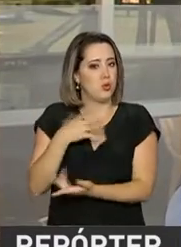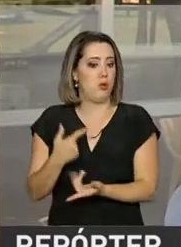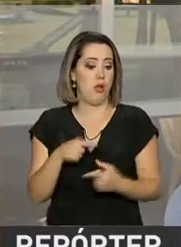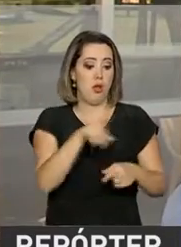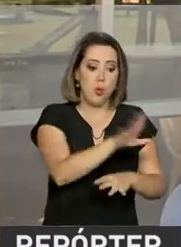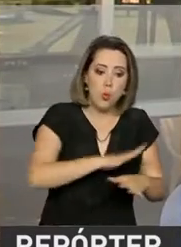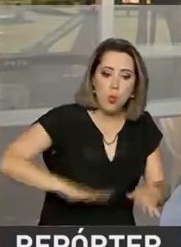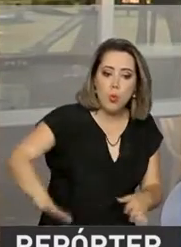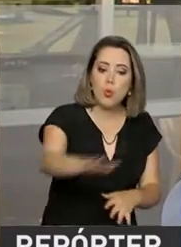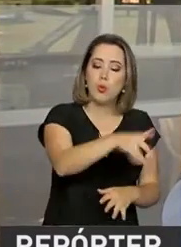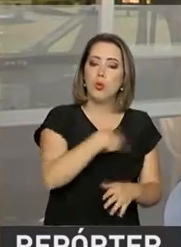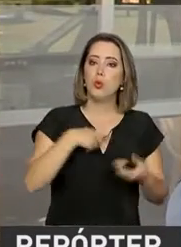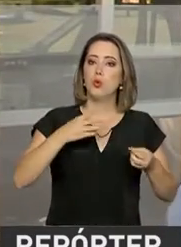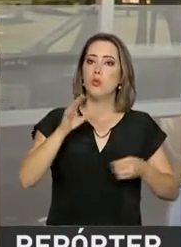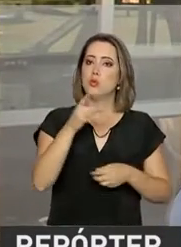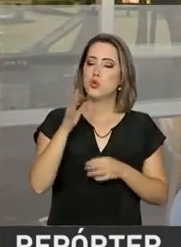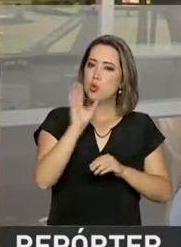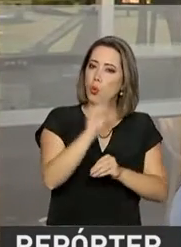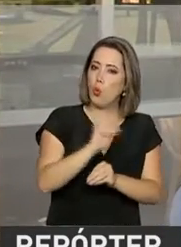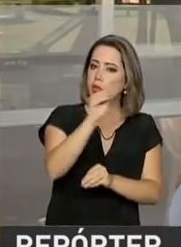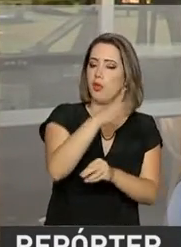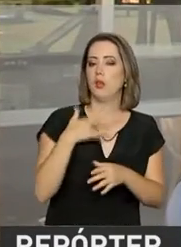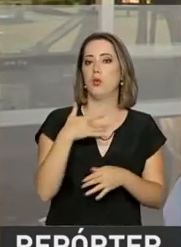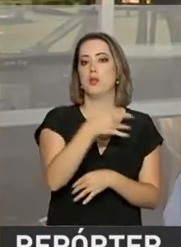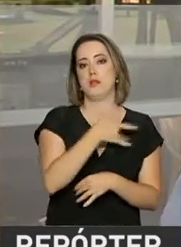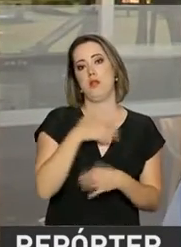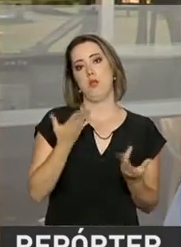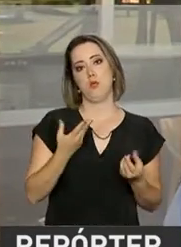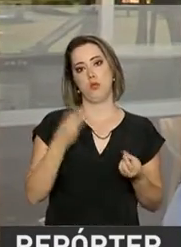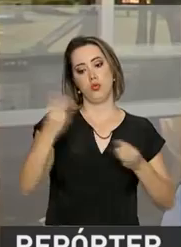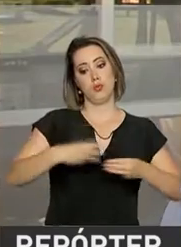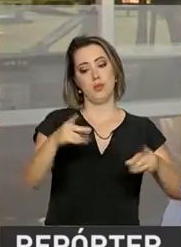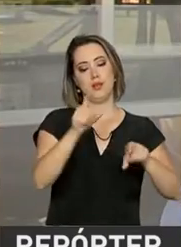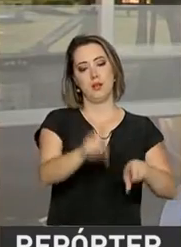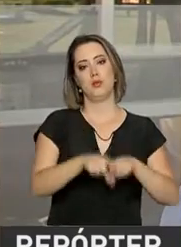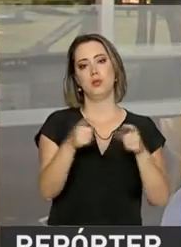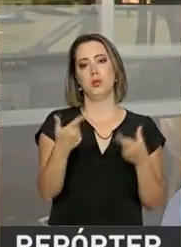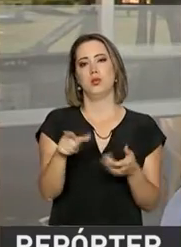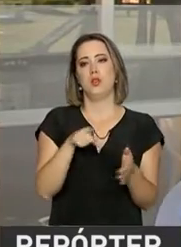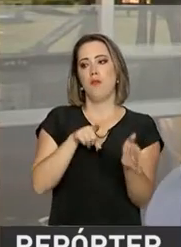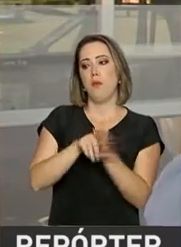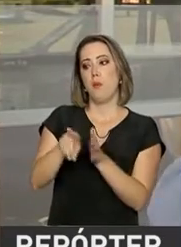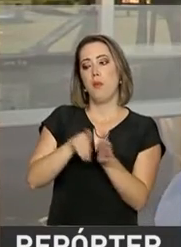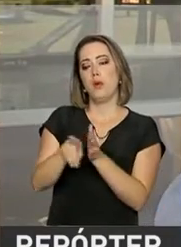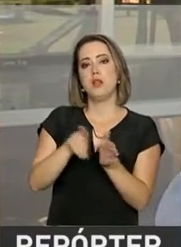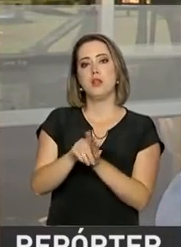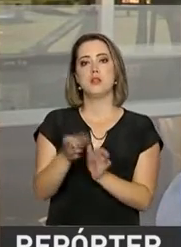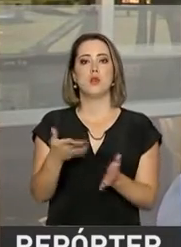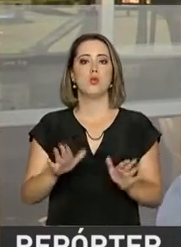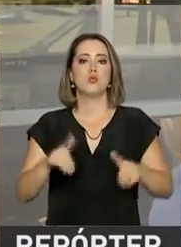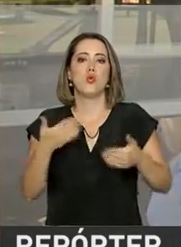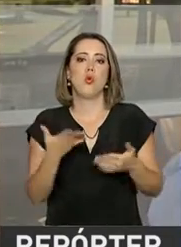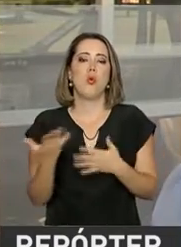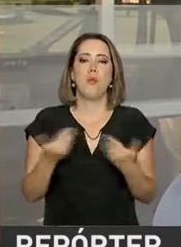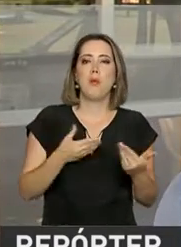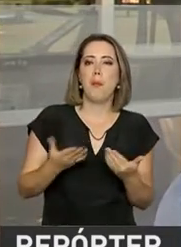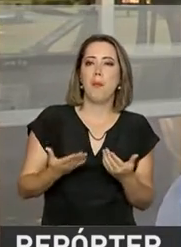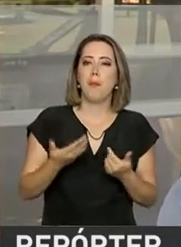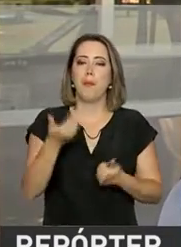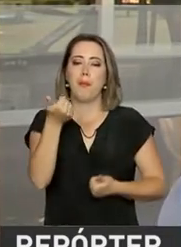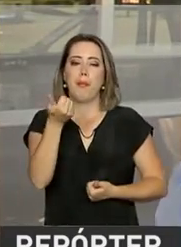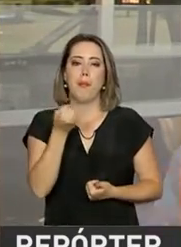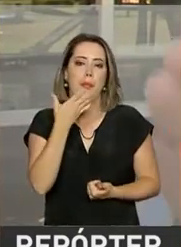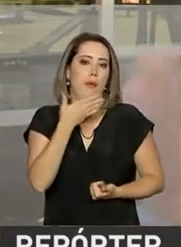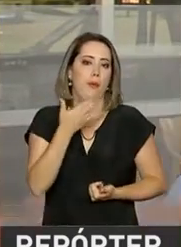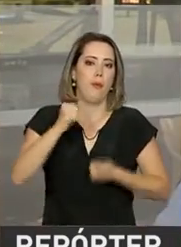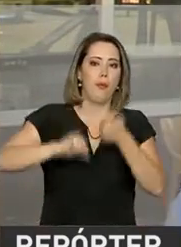qualidade, sanidade e cuidado com a saúde. Em nenhum momento a Polícia Federal fez qualquer investigação sobre a qualidade dos nossos produtos. Isso que é o mais importante